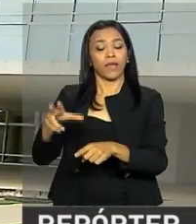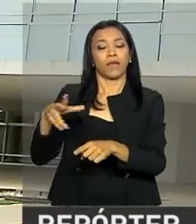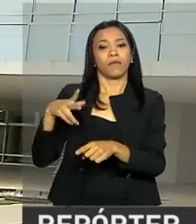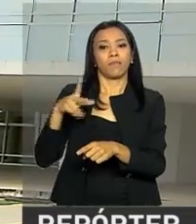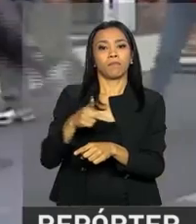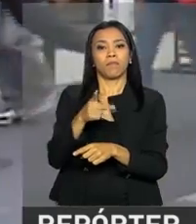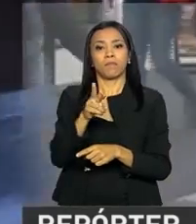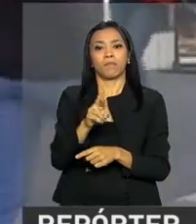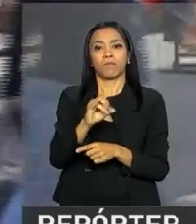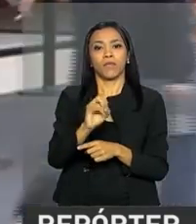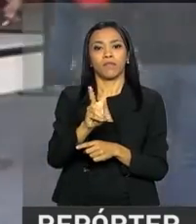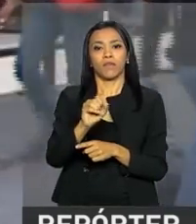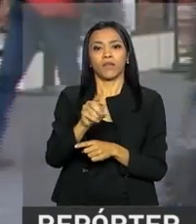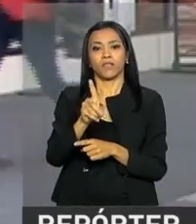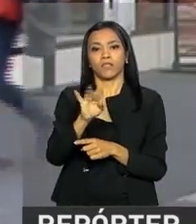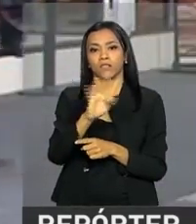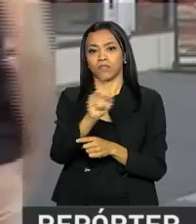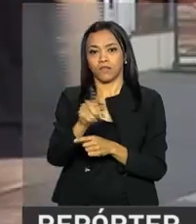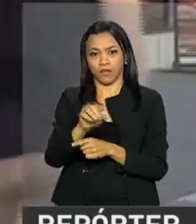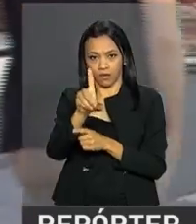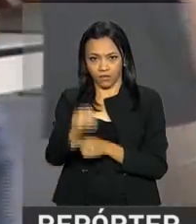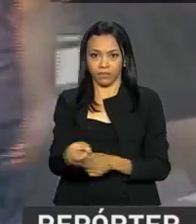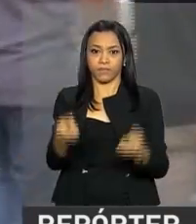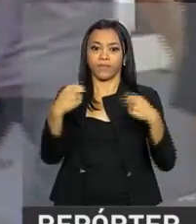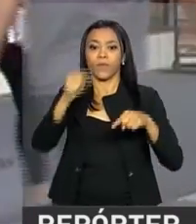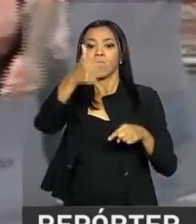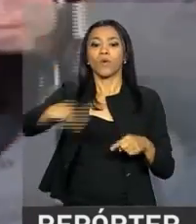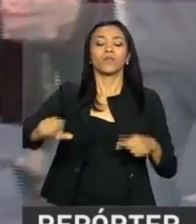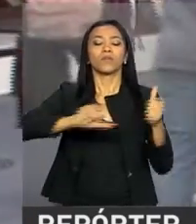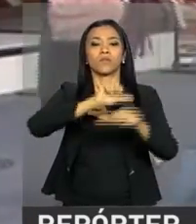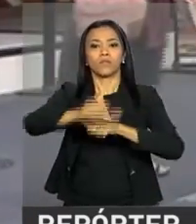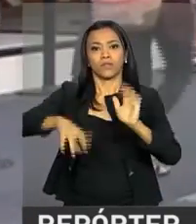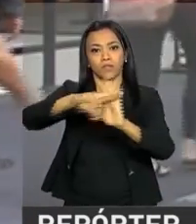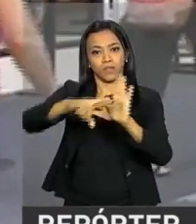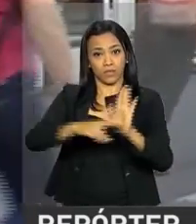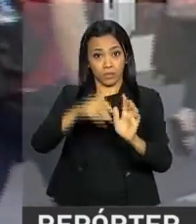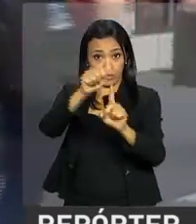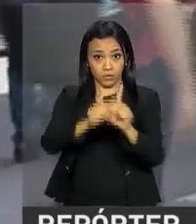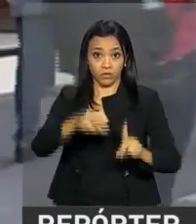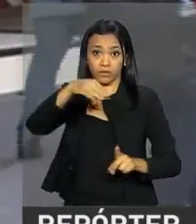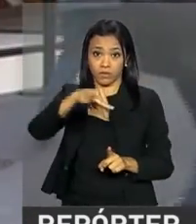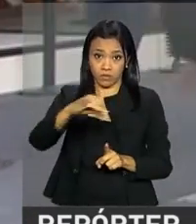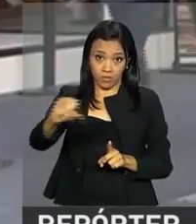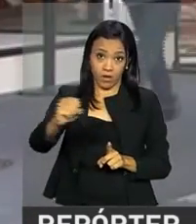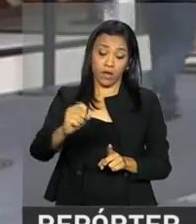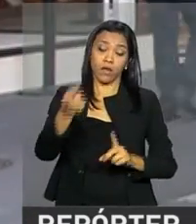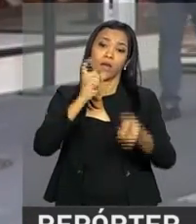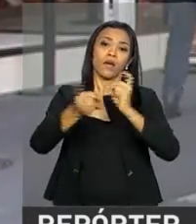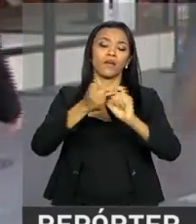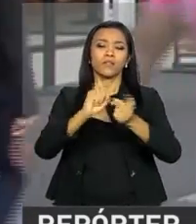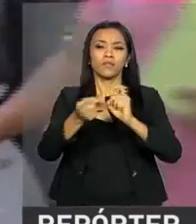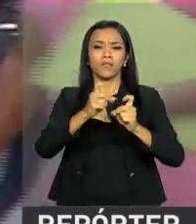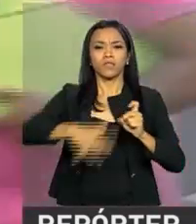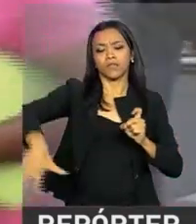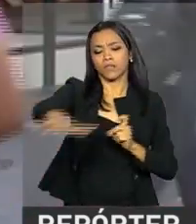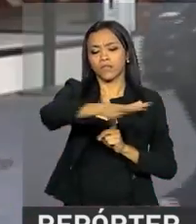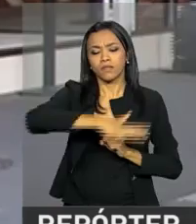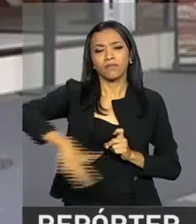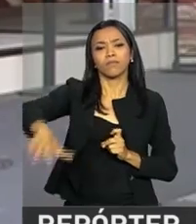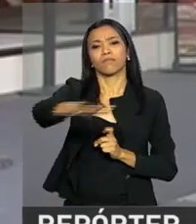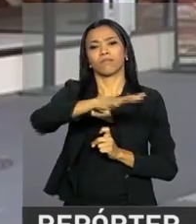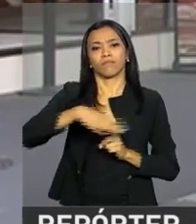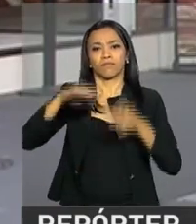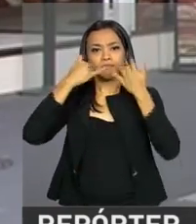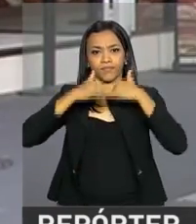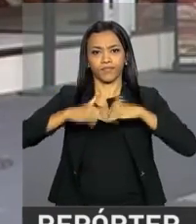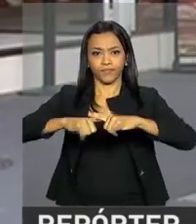públicas outra mudança é que a partir de maio do ano que vem a administração dos recursos da conta de desenvolvimento energético